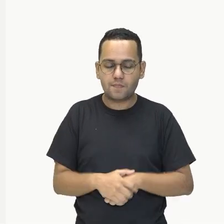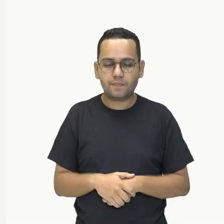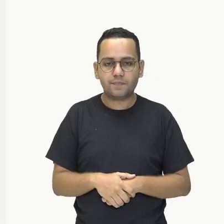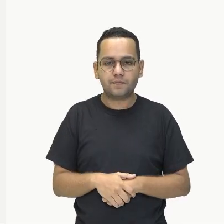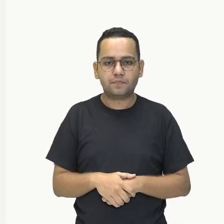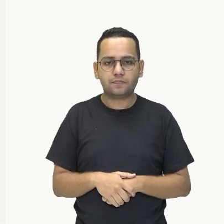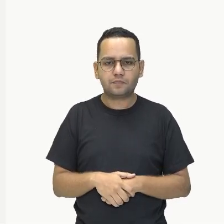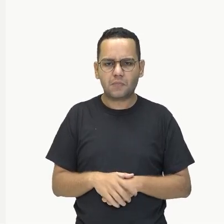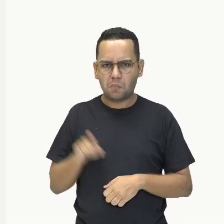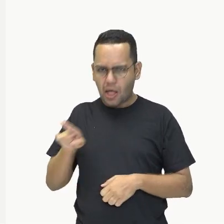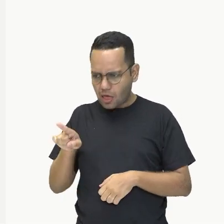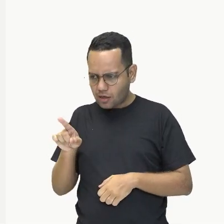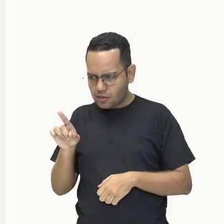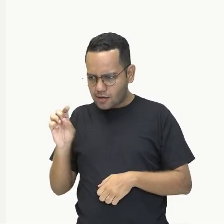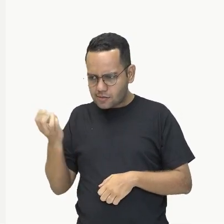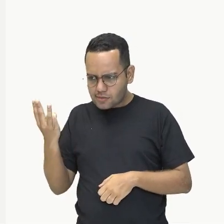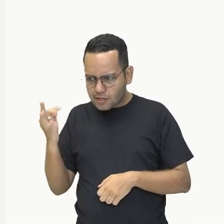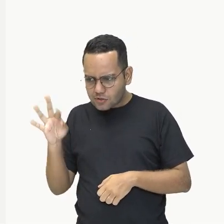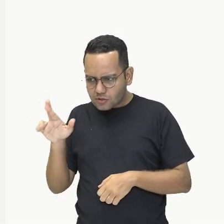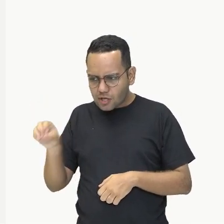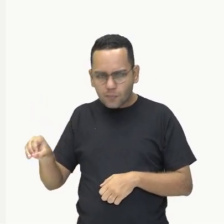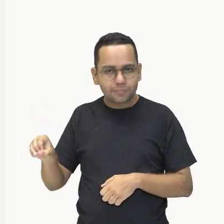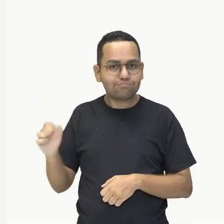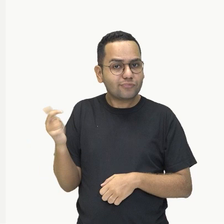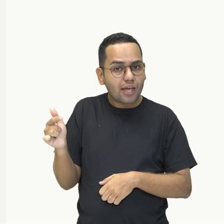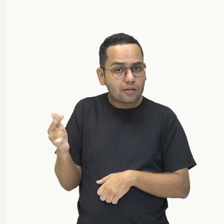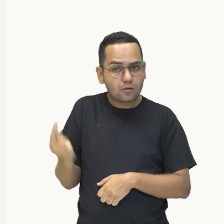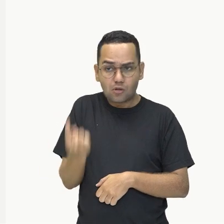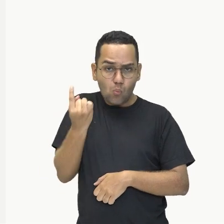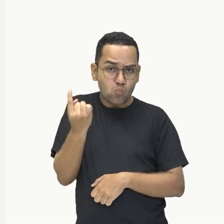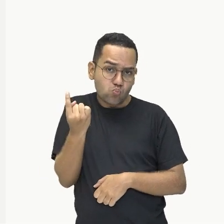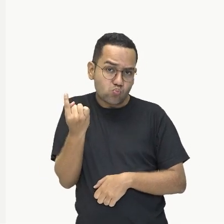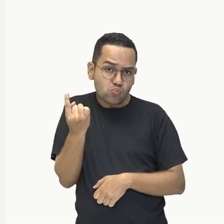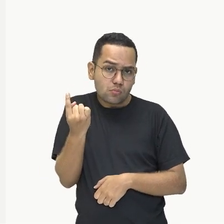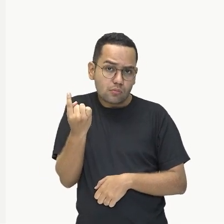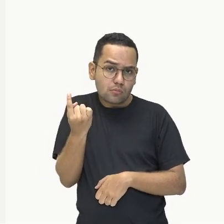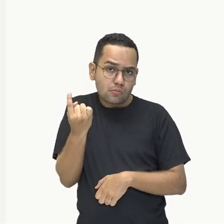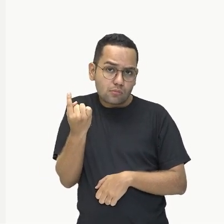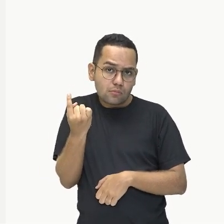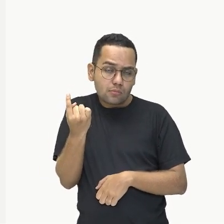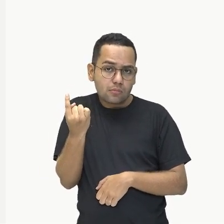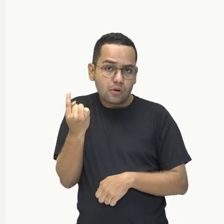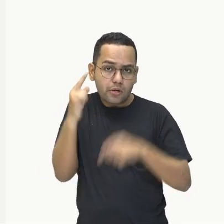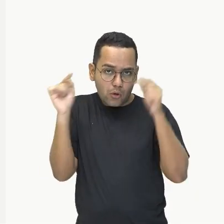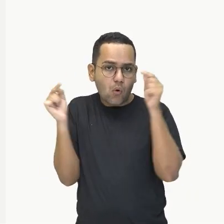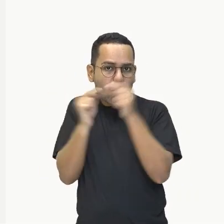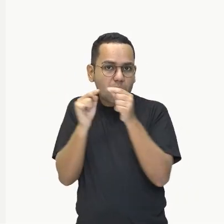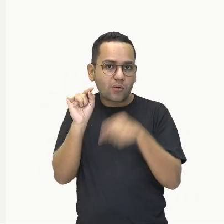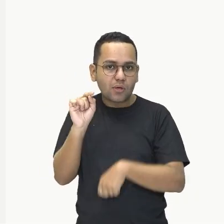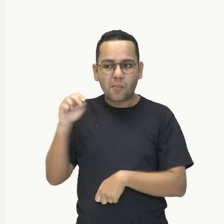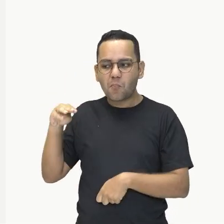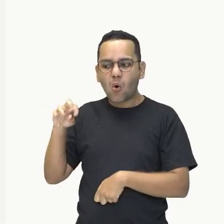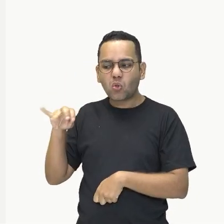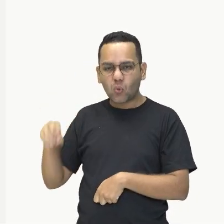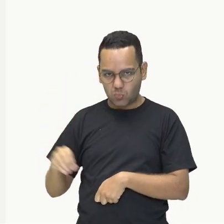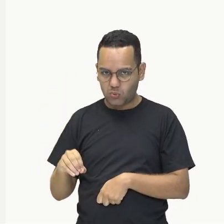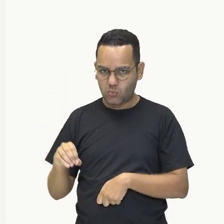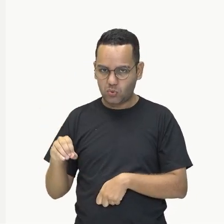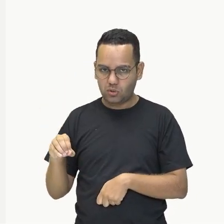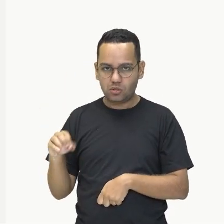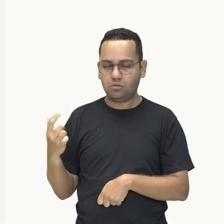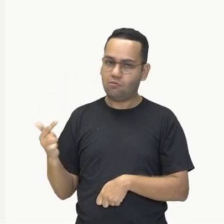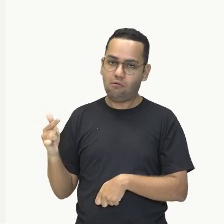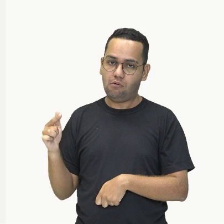ele possui 3 termos? Não, ele só possui um termo. Tá? Então, aqui não é um trinômio. Aqui